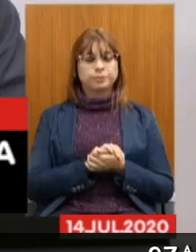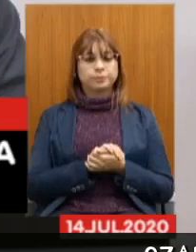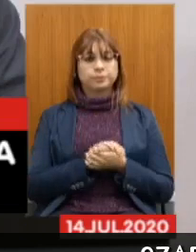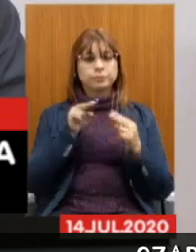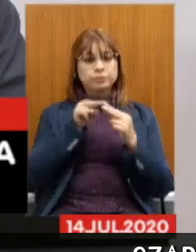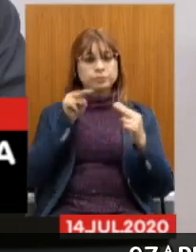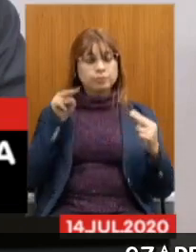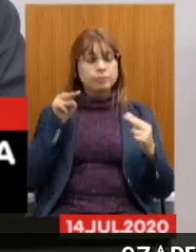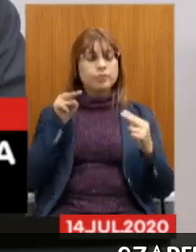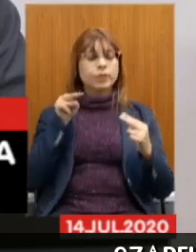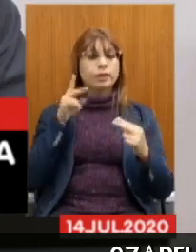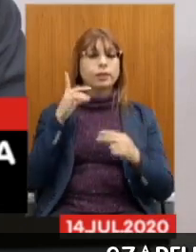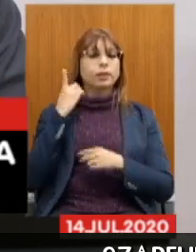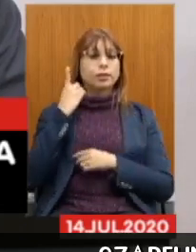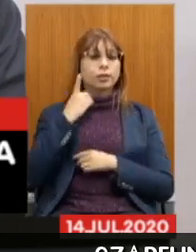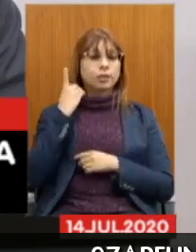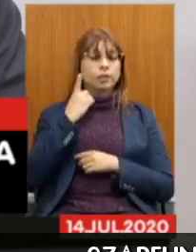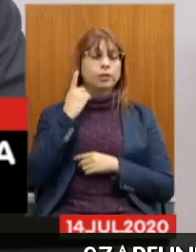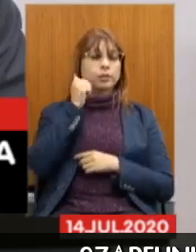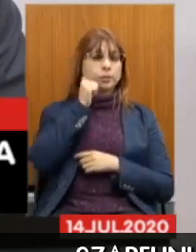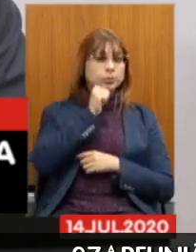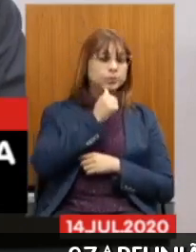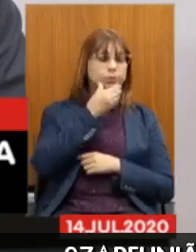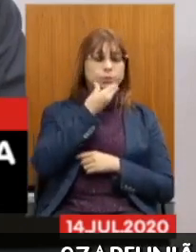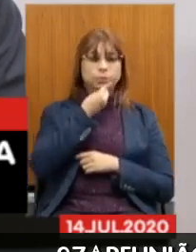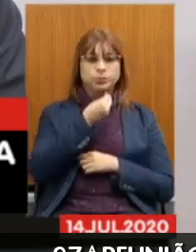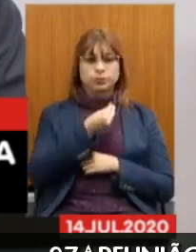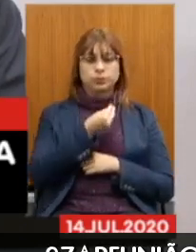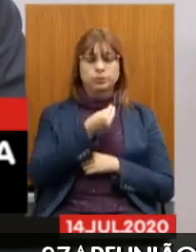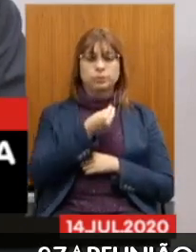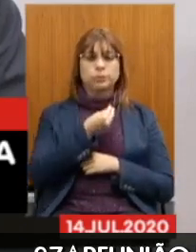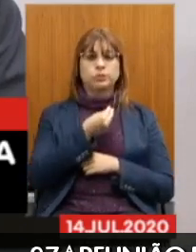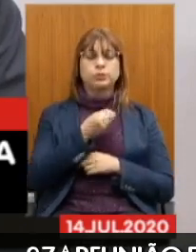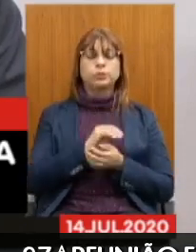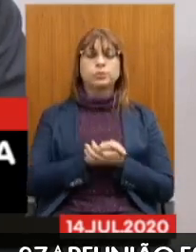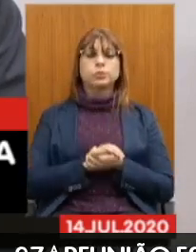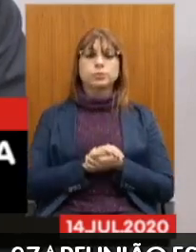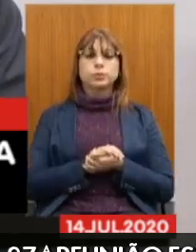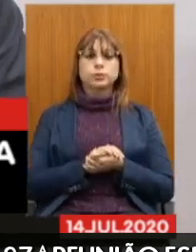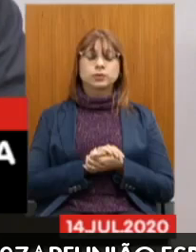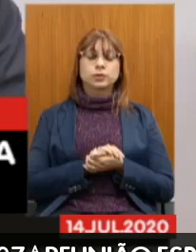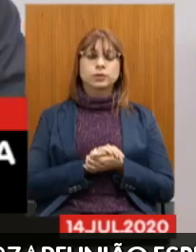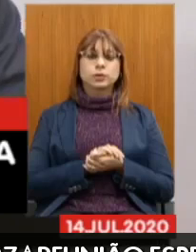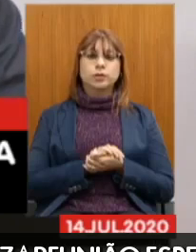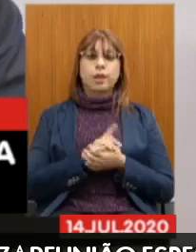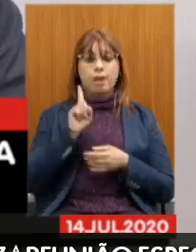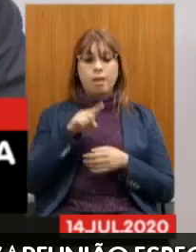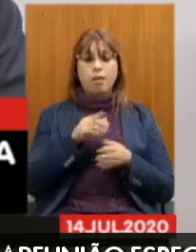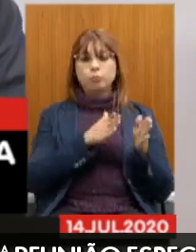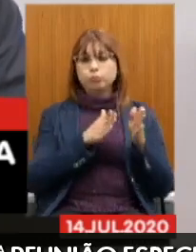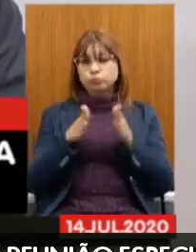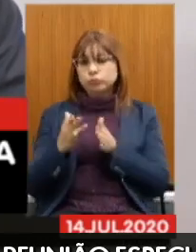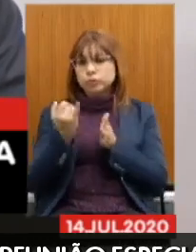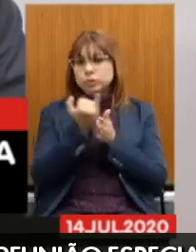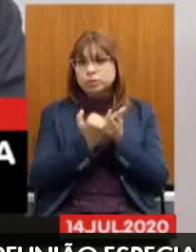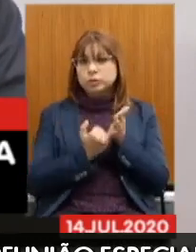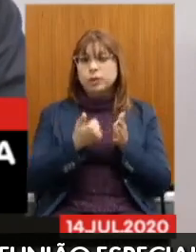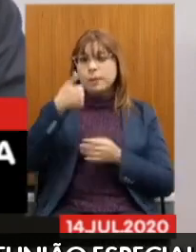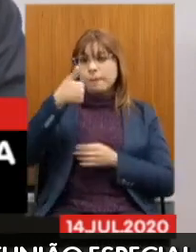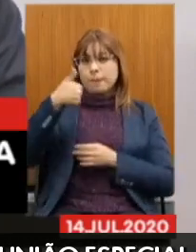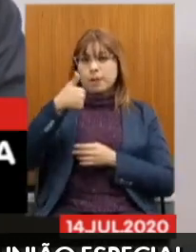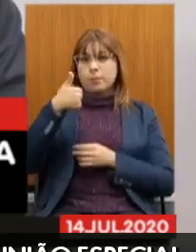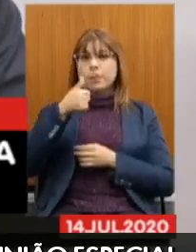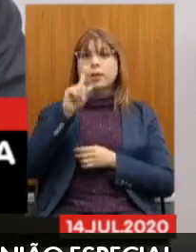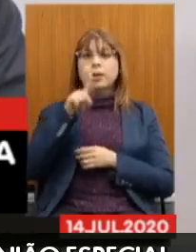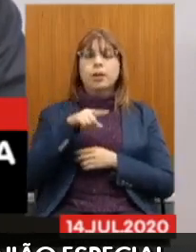remotamente dos deputados e das deputadas, tendo pela ordem de inscrição o primeiro orador,